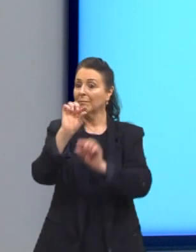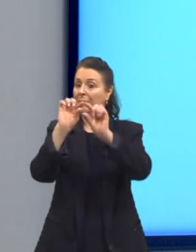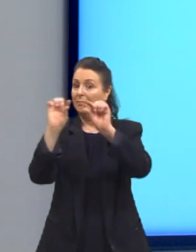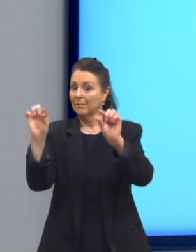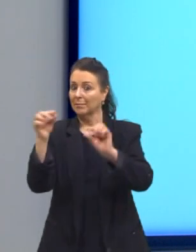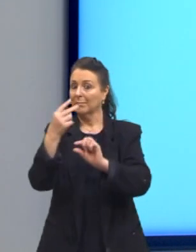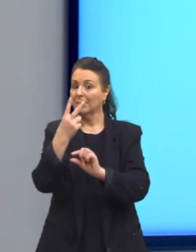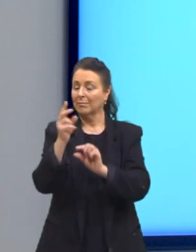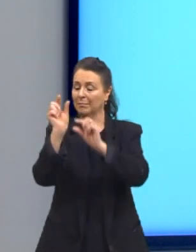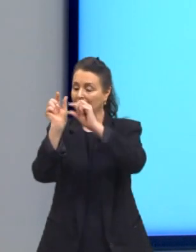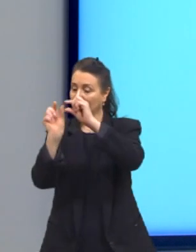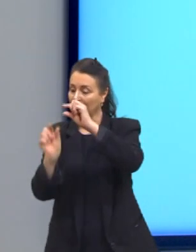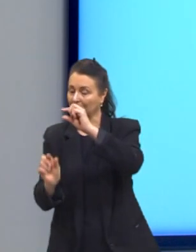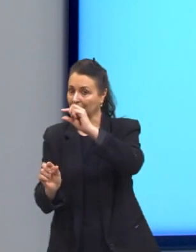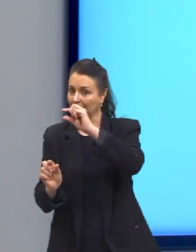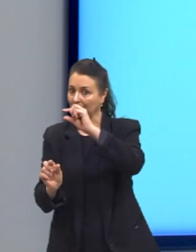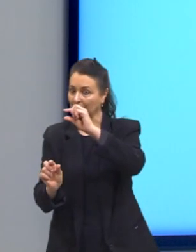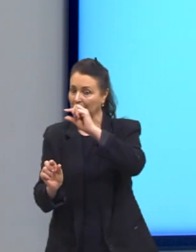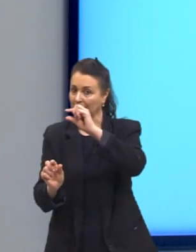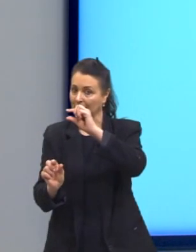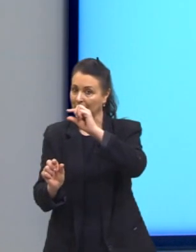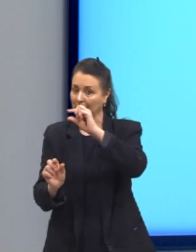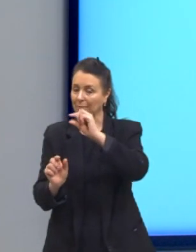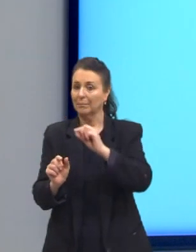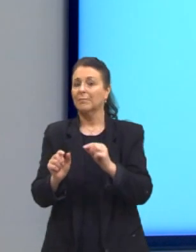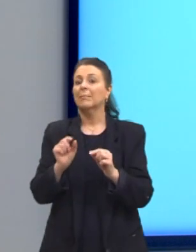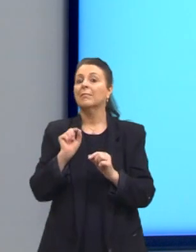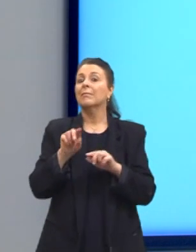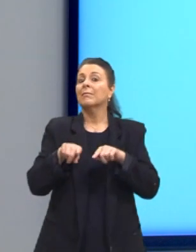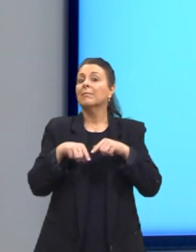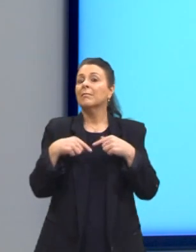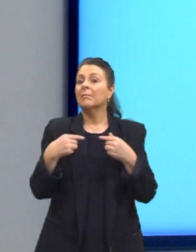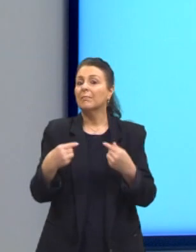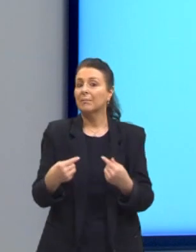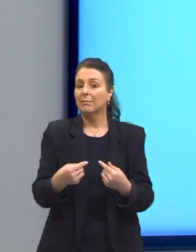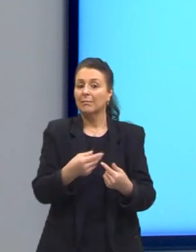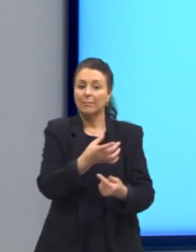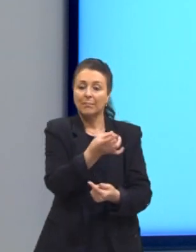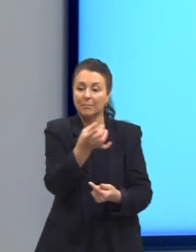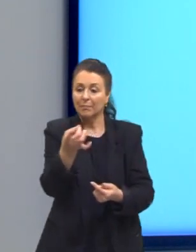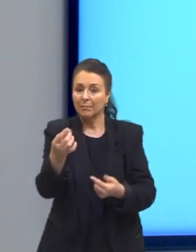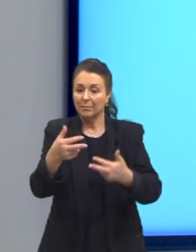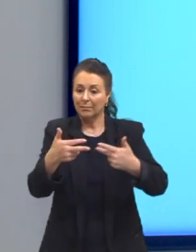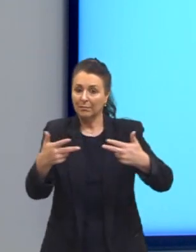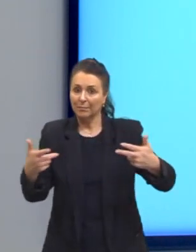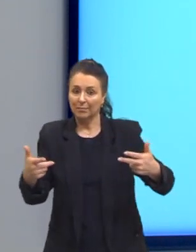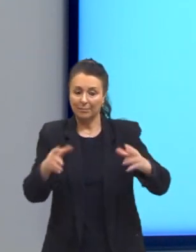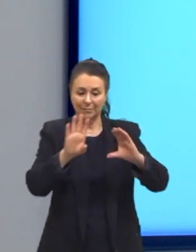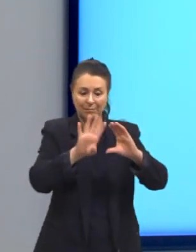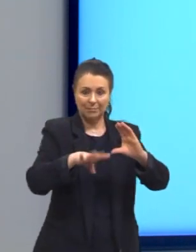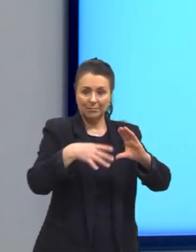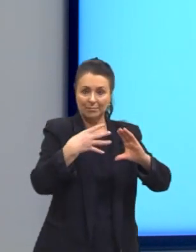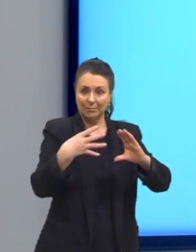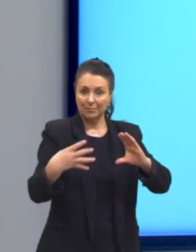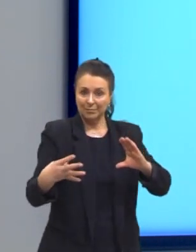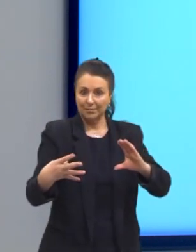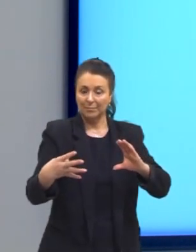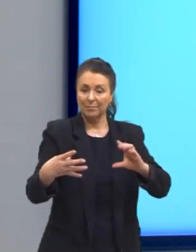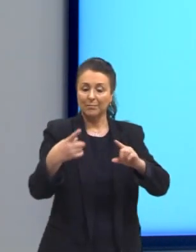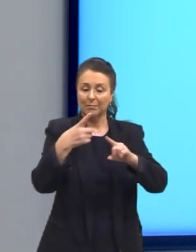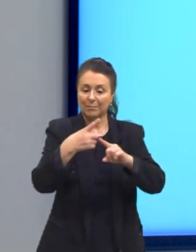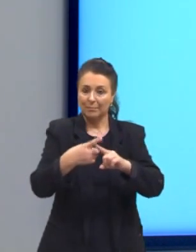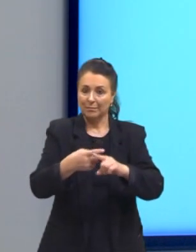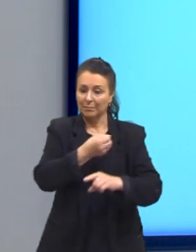a ordem não vai modificar Só que cada elemento da Matriz nós vamos multiplicar por 2 tá